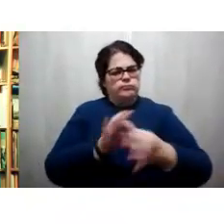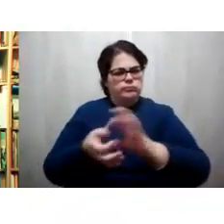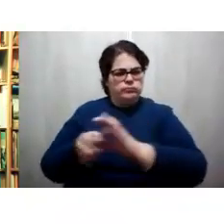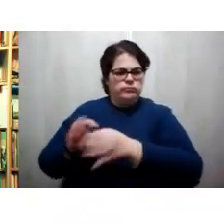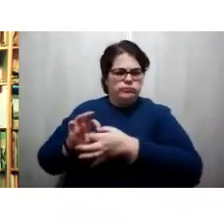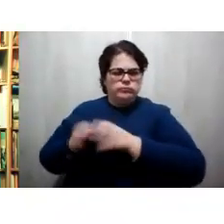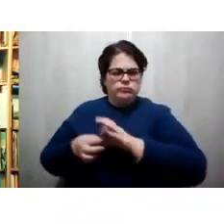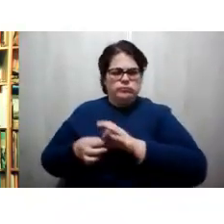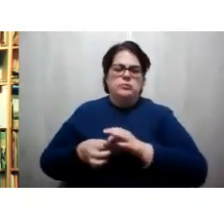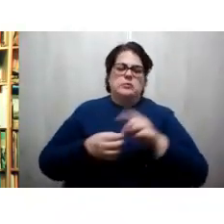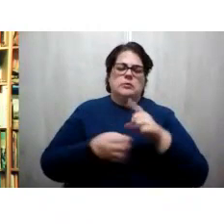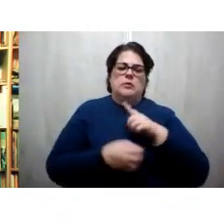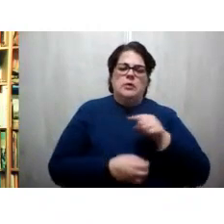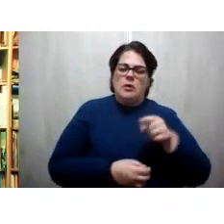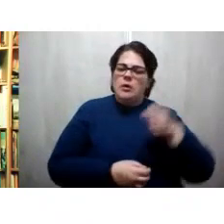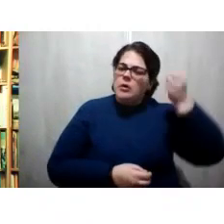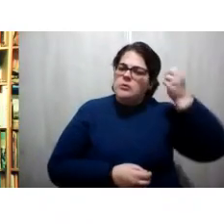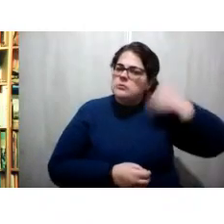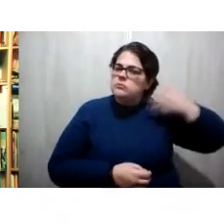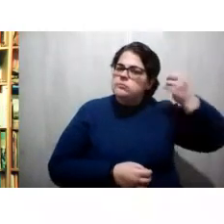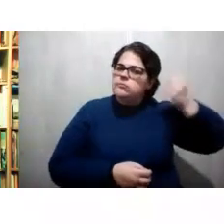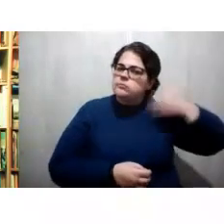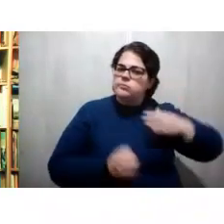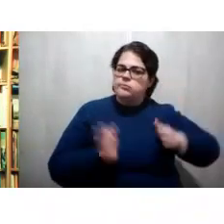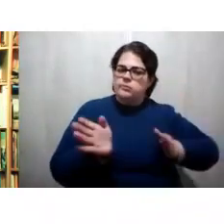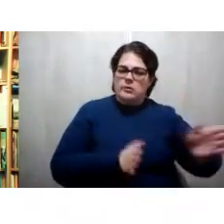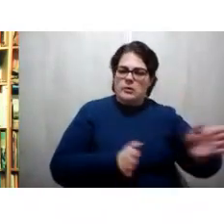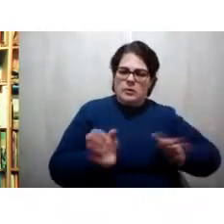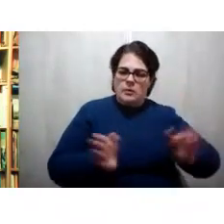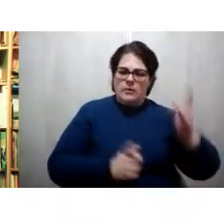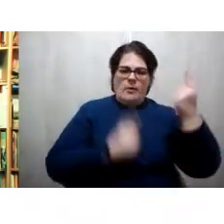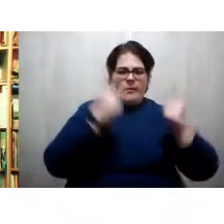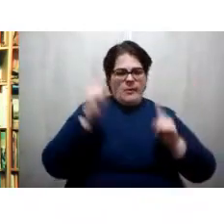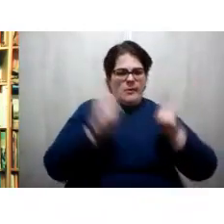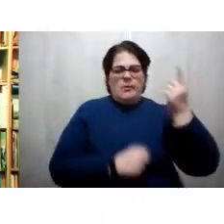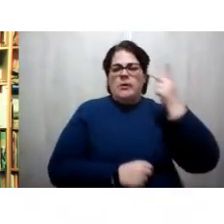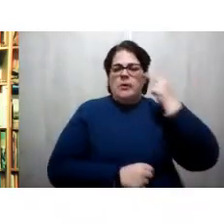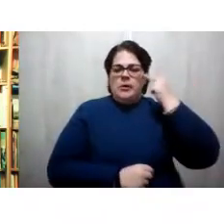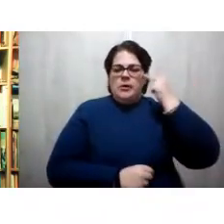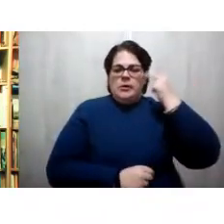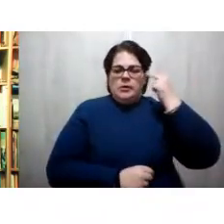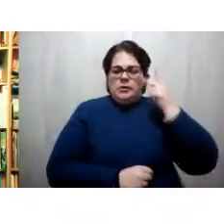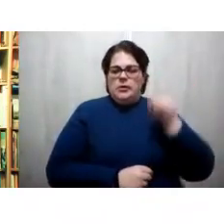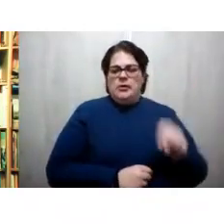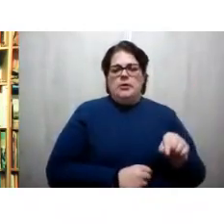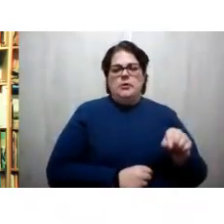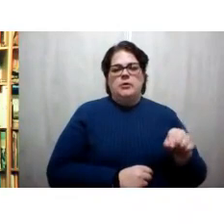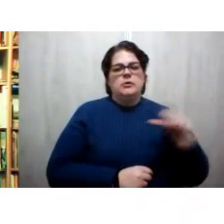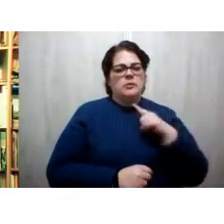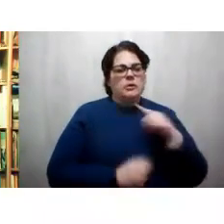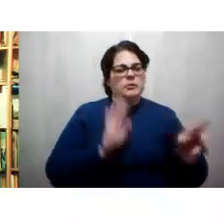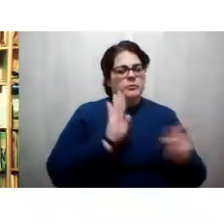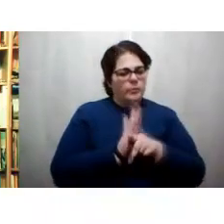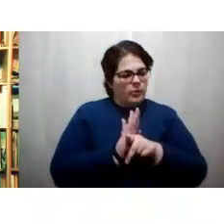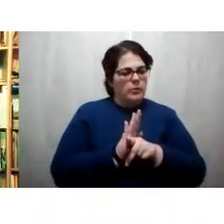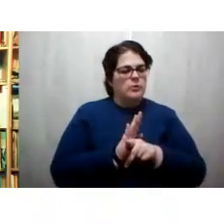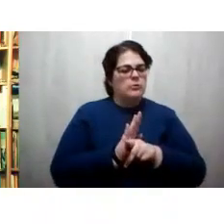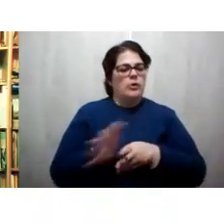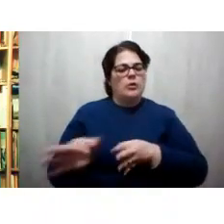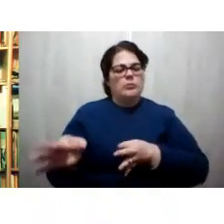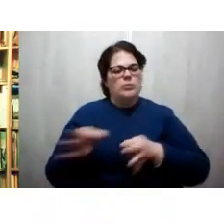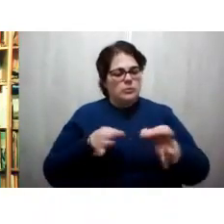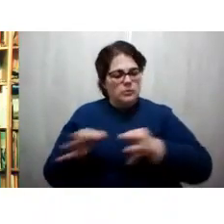esta audiodescrição, essa acessibilidade no Carnaval de São Paulo, está dentro do projeto de acessibilidade